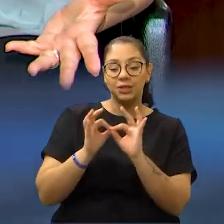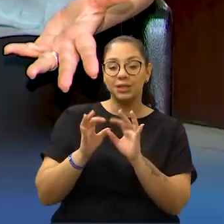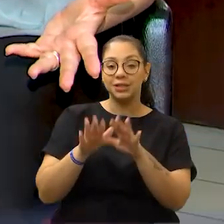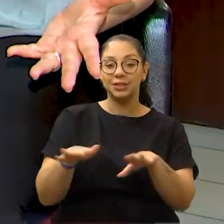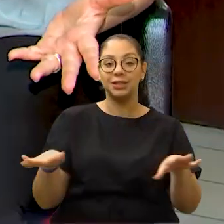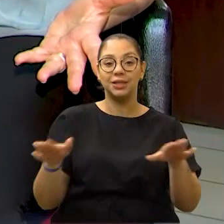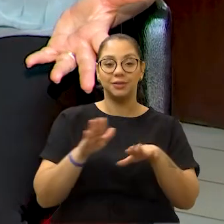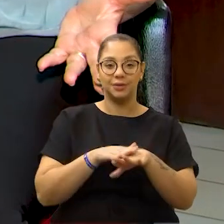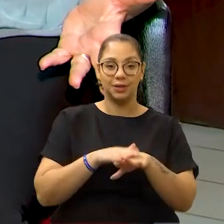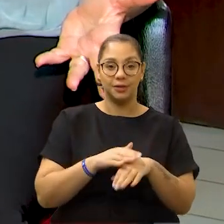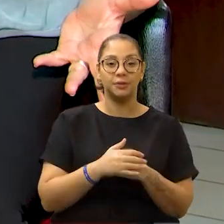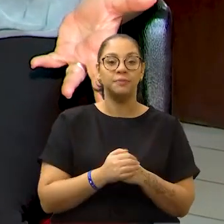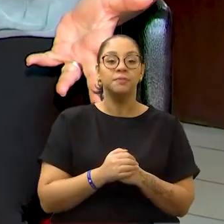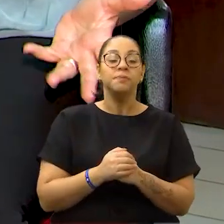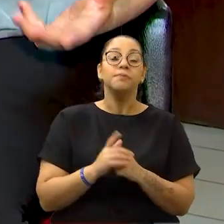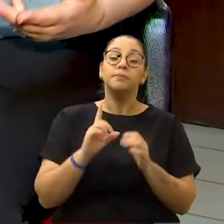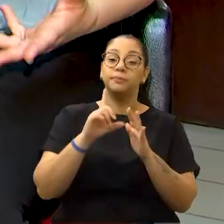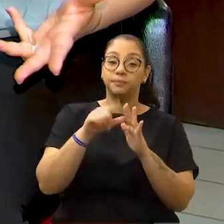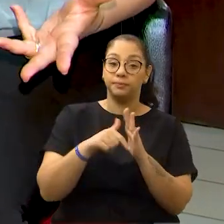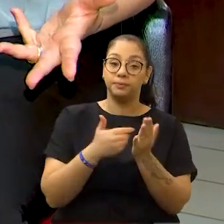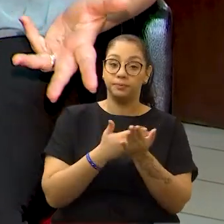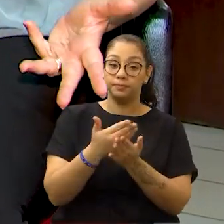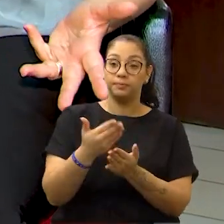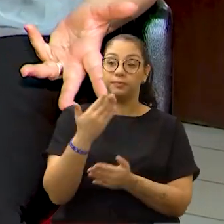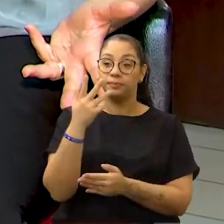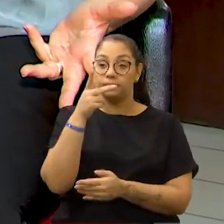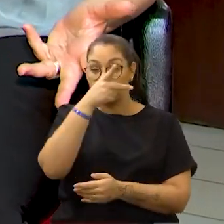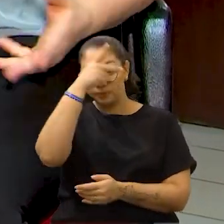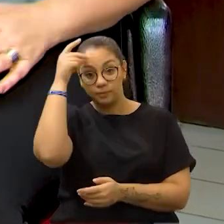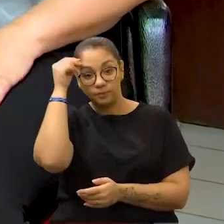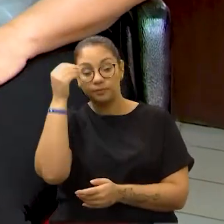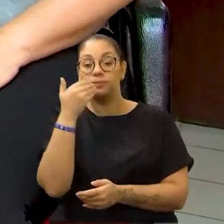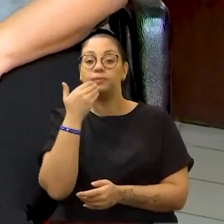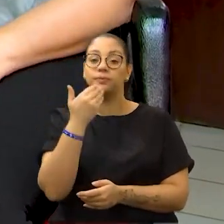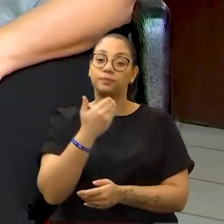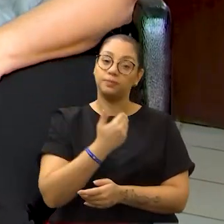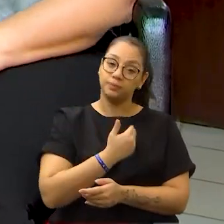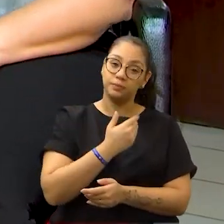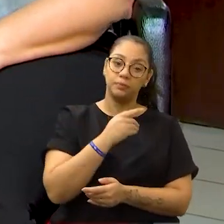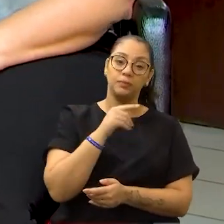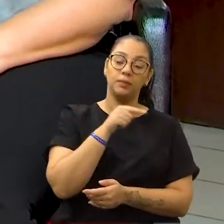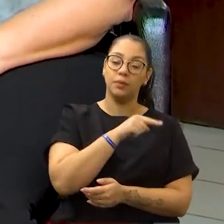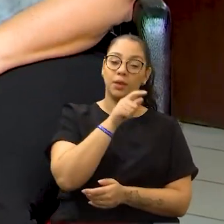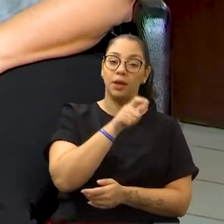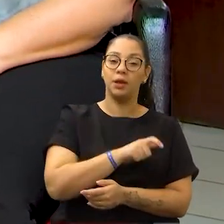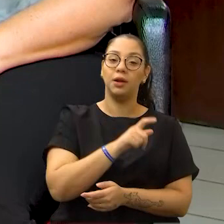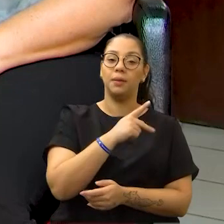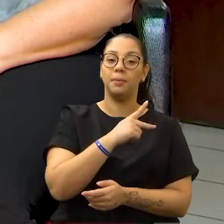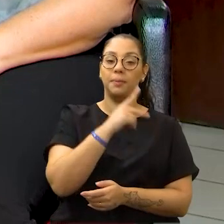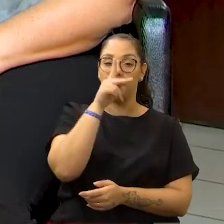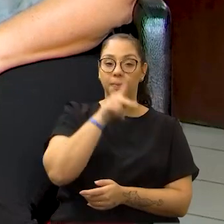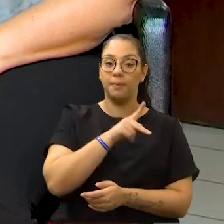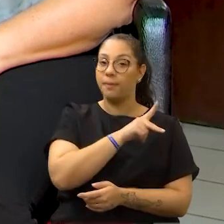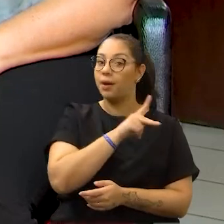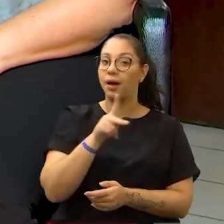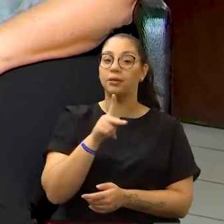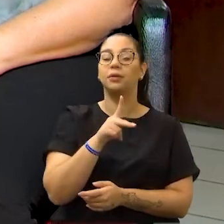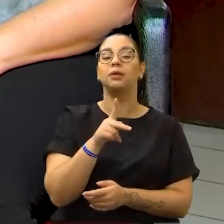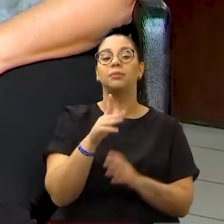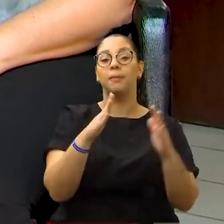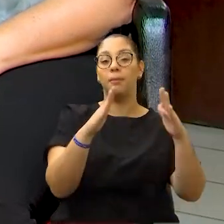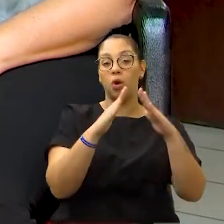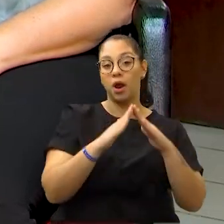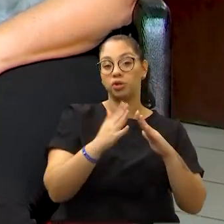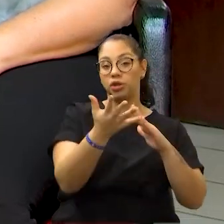Depois iniciou o trabalho com moradias, a pedido da própria Prefeitura de Campinas. Então, pessoas em situação de